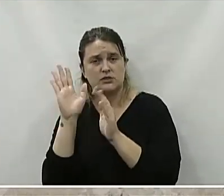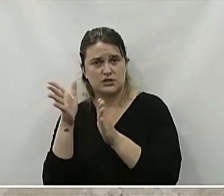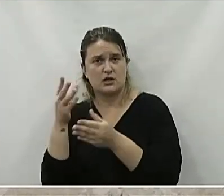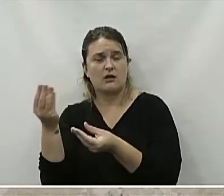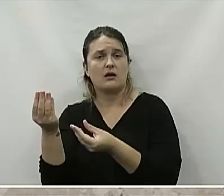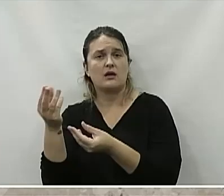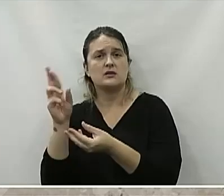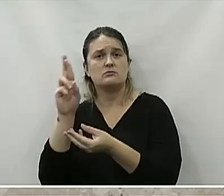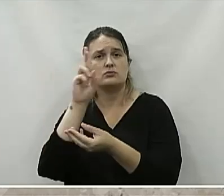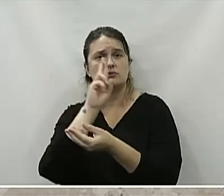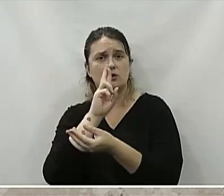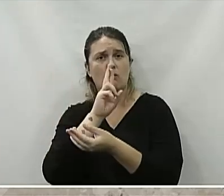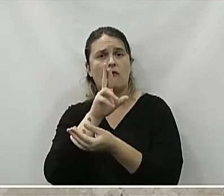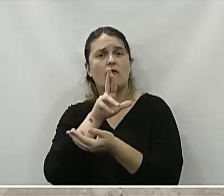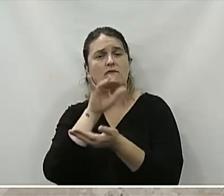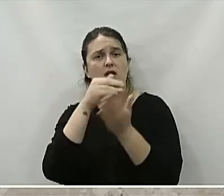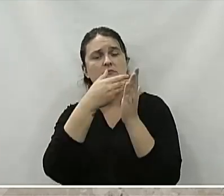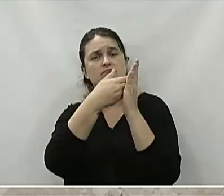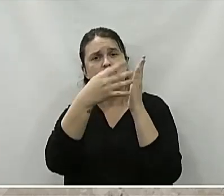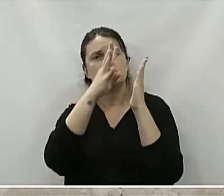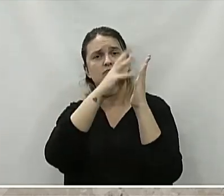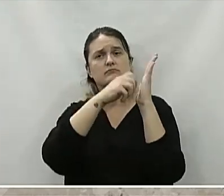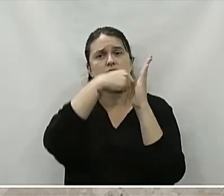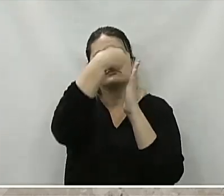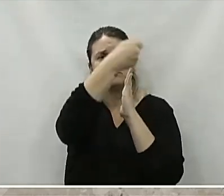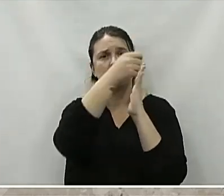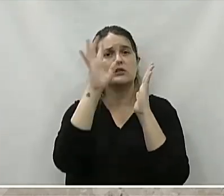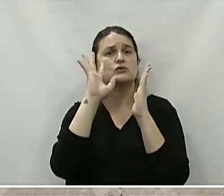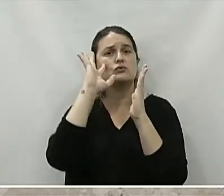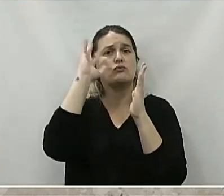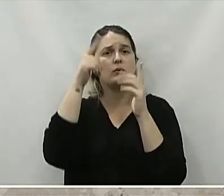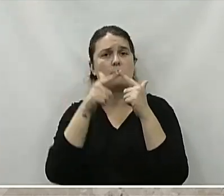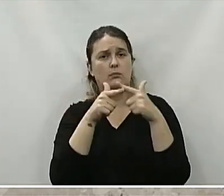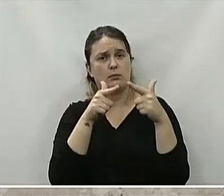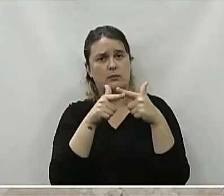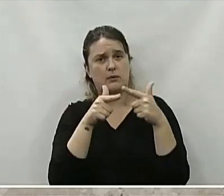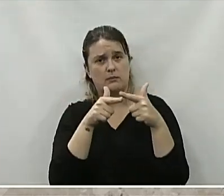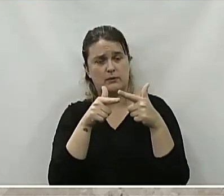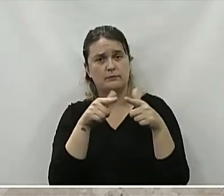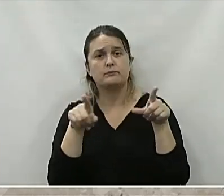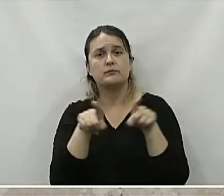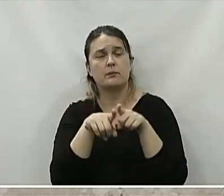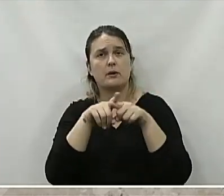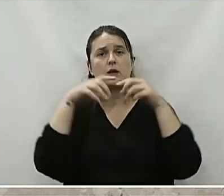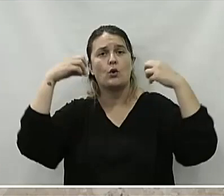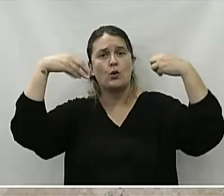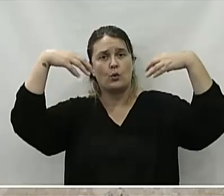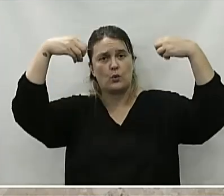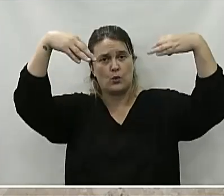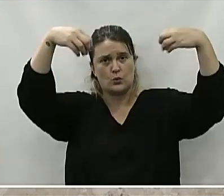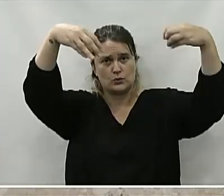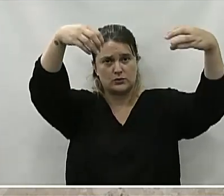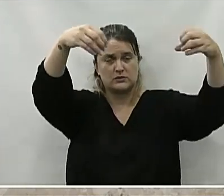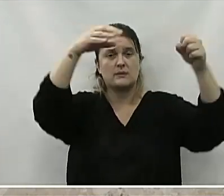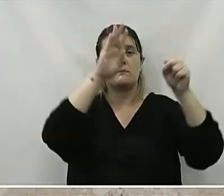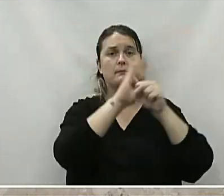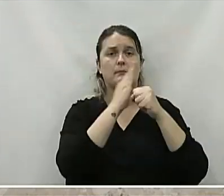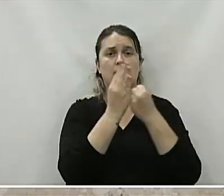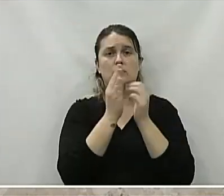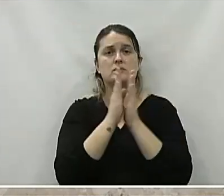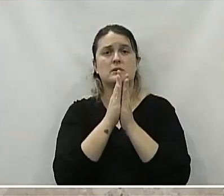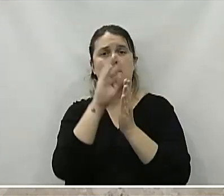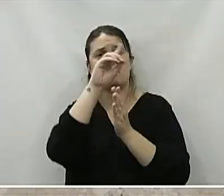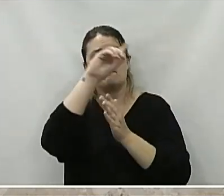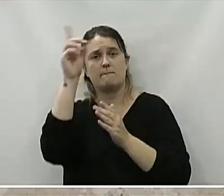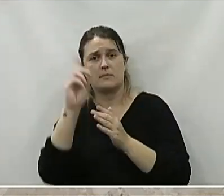posicionou referente que estará entrando no cronograma para solucionar esse problema. Assim como a iluminação pública no bairro São Brás,